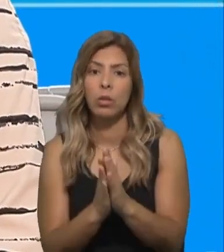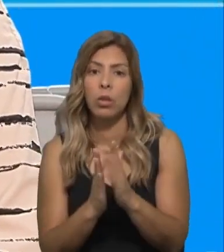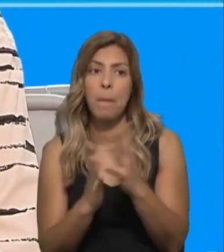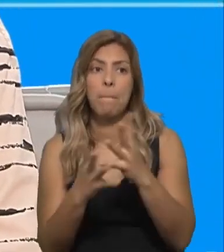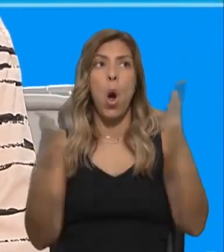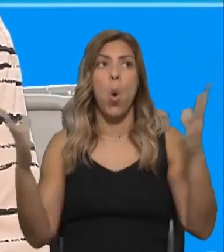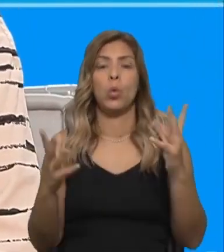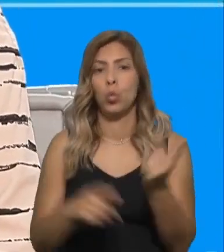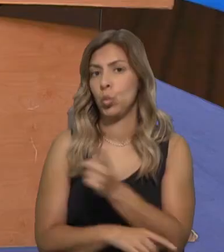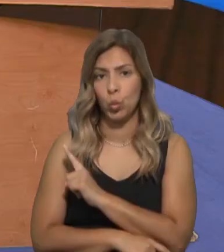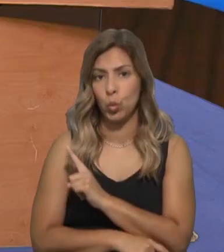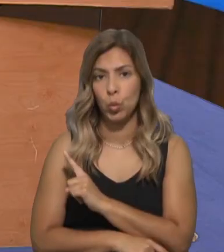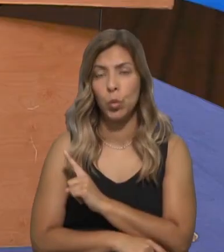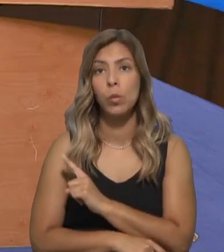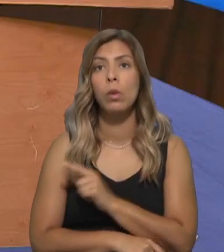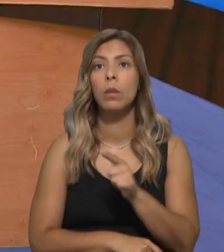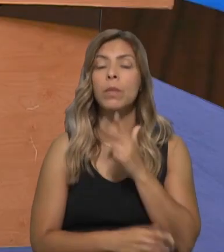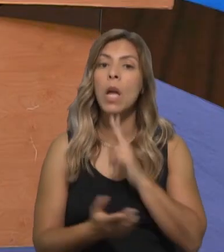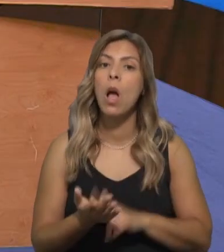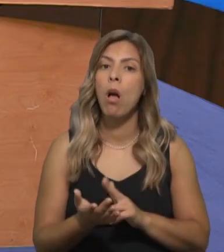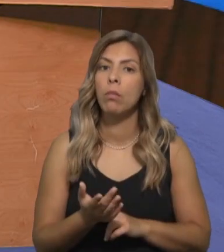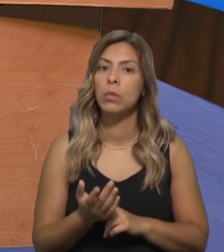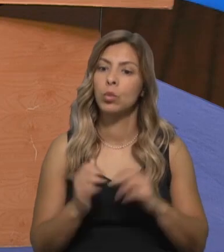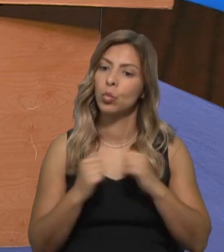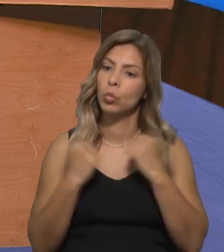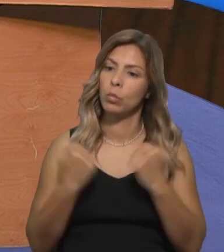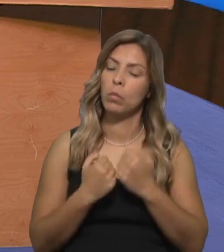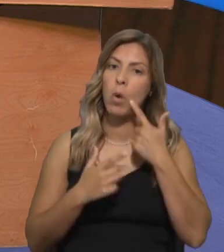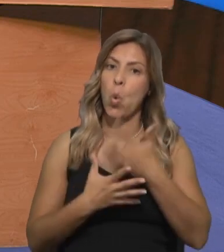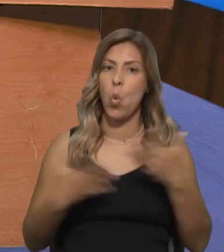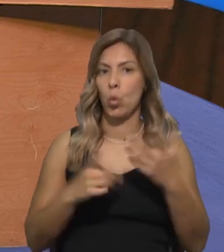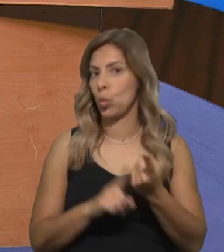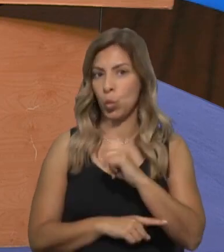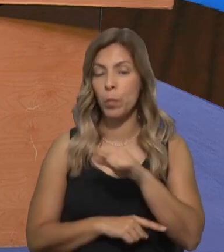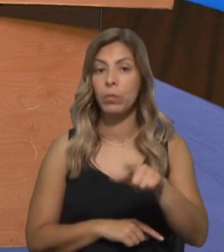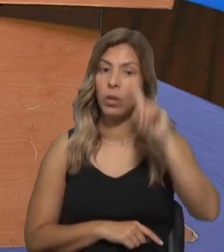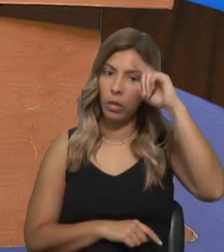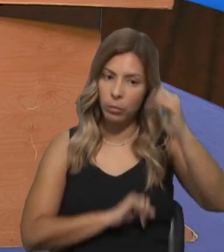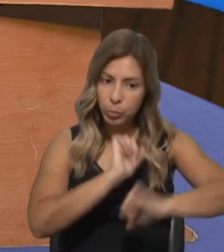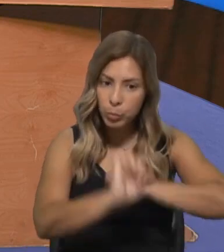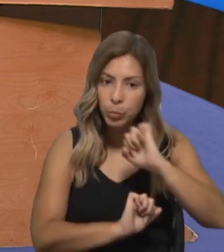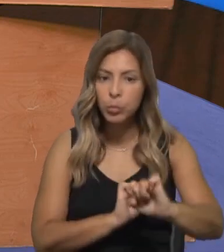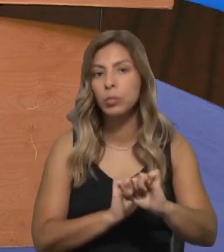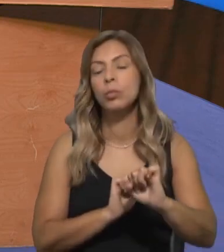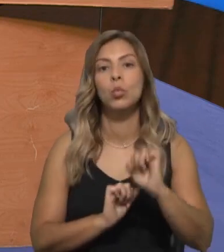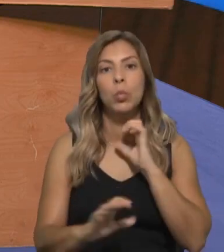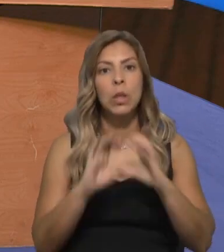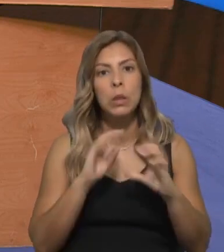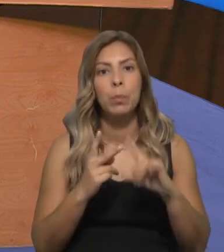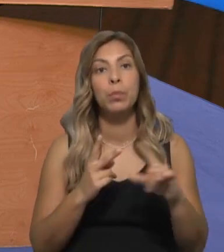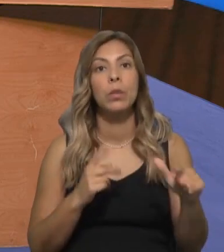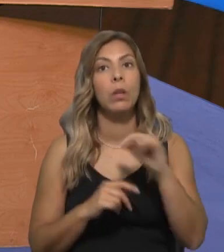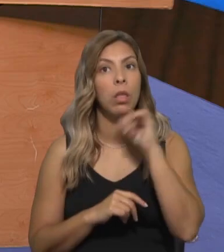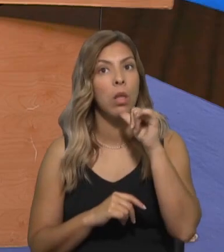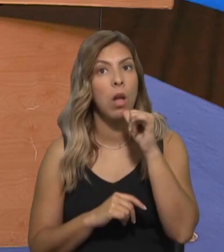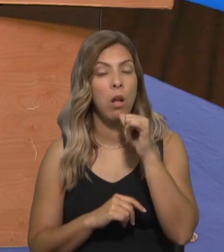mundo ocidental, não é uma realidade sociologicamente maioritária, saber comunicar, porque se a Igreja é portadora de uma